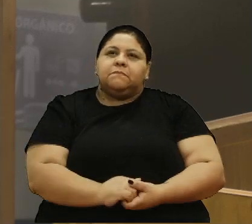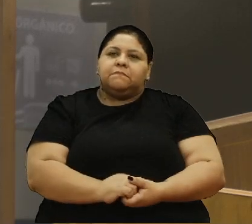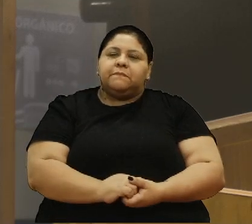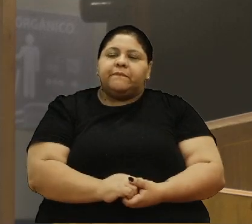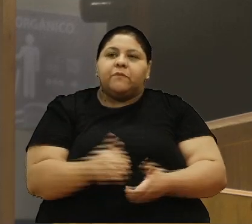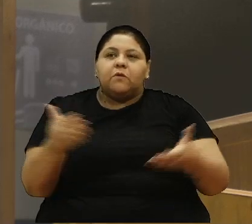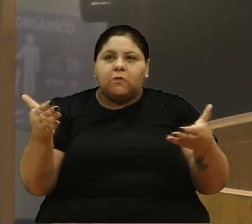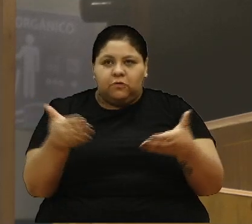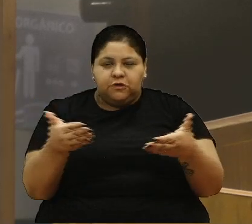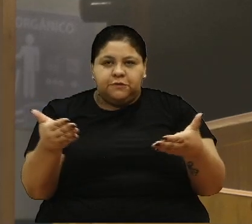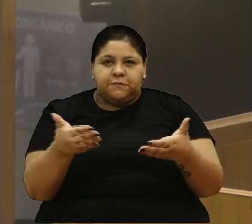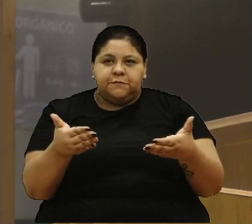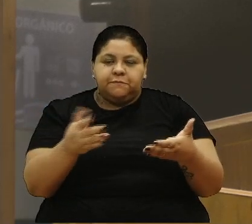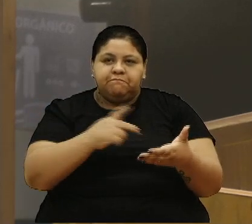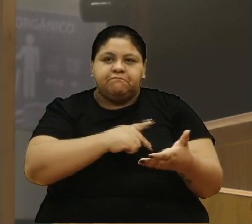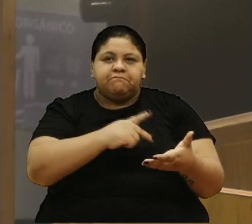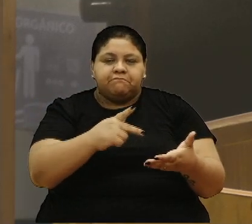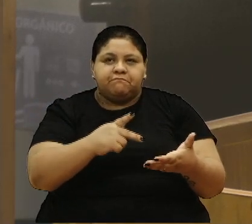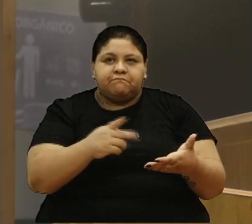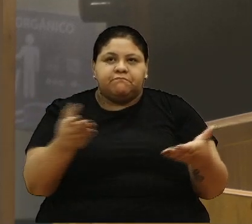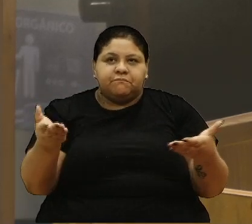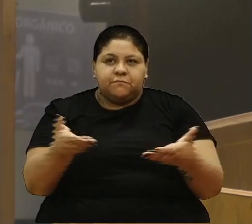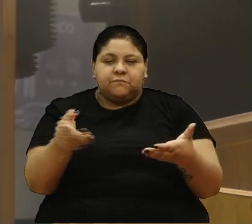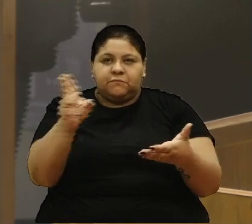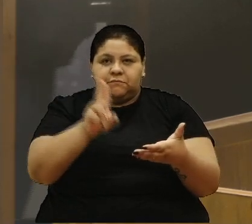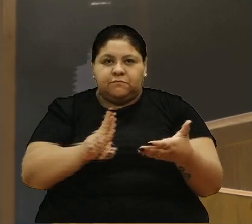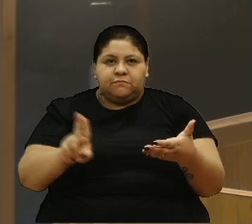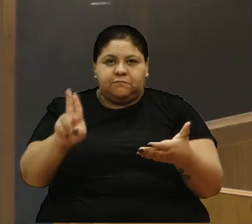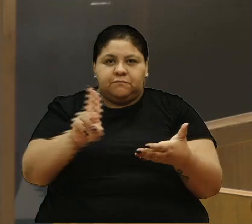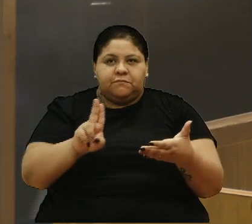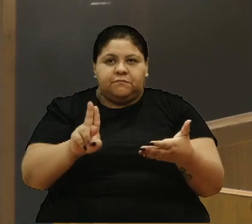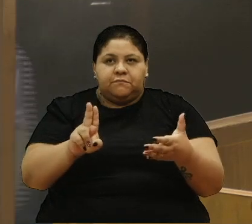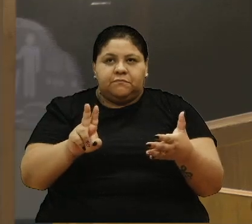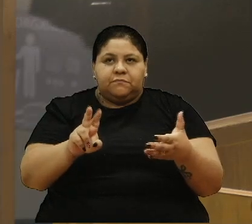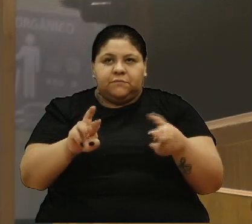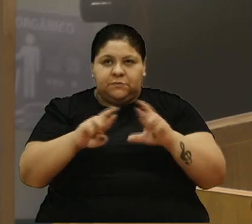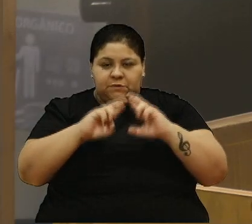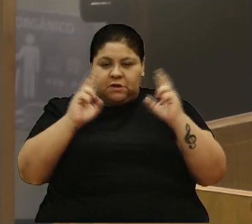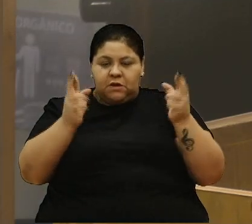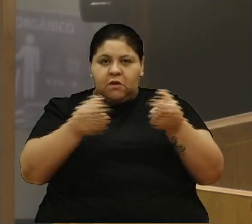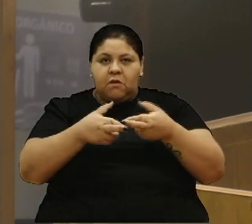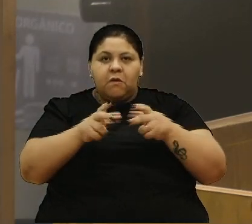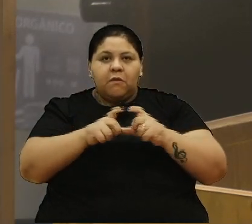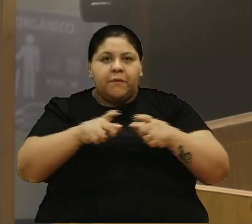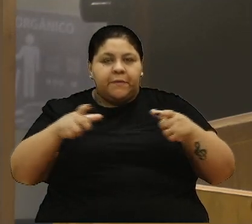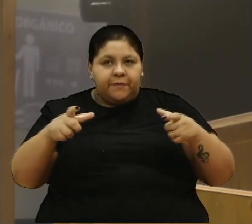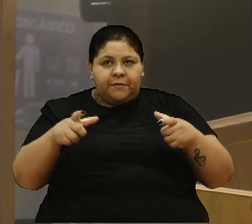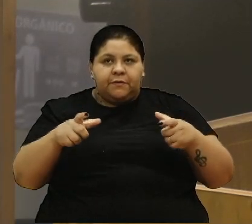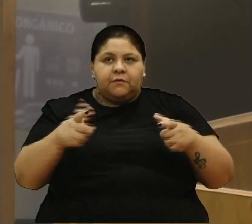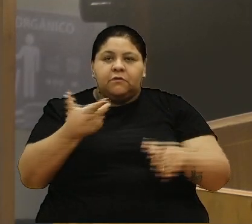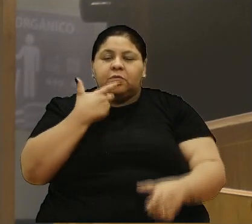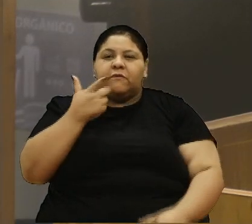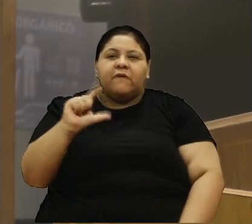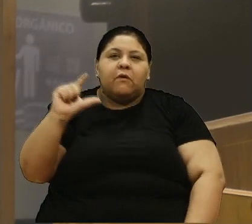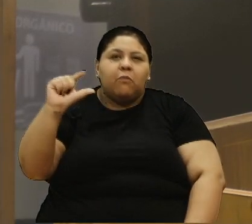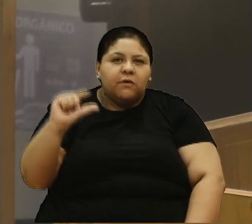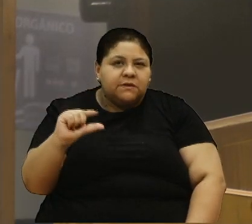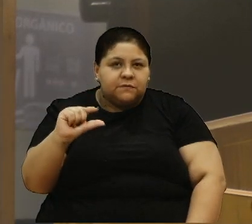Hoje, presidente, quero usar o meu espaço aqui desse grande expediente para falar um